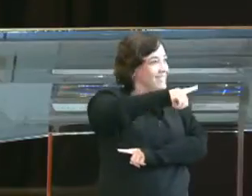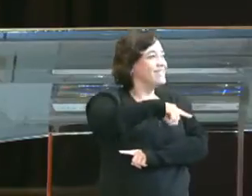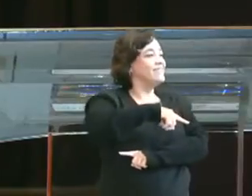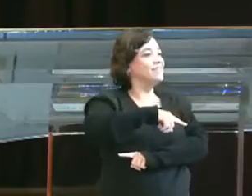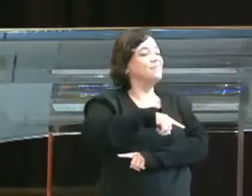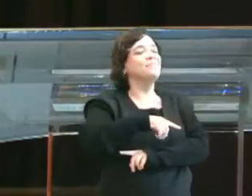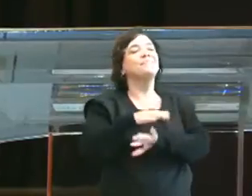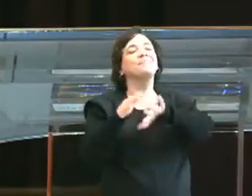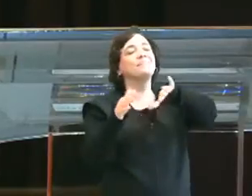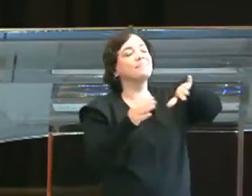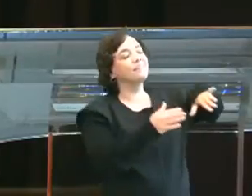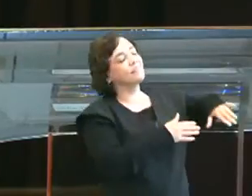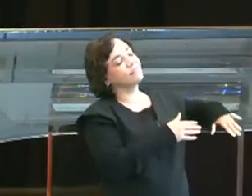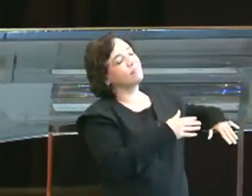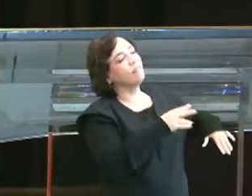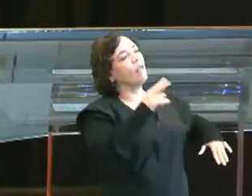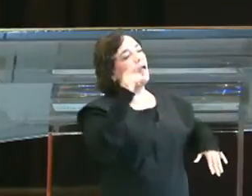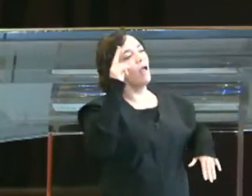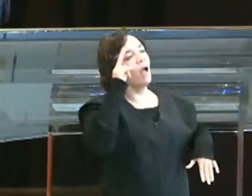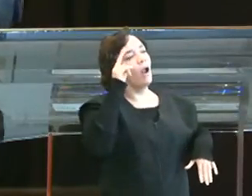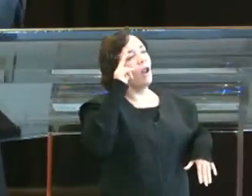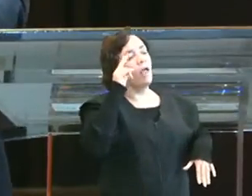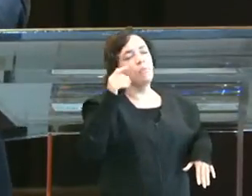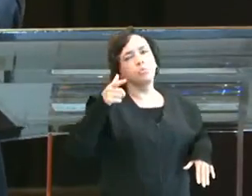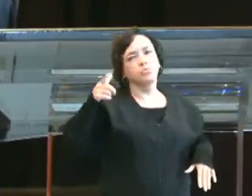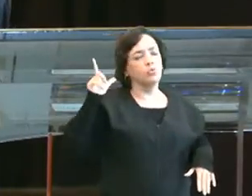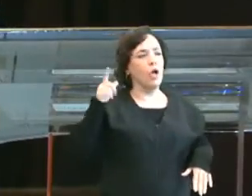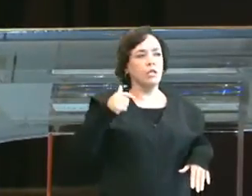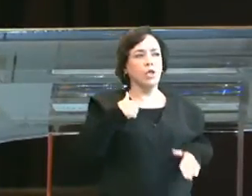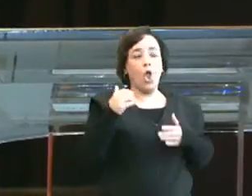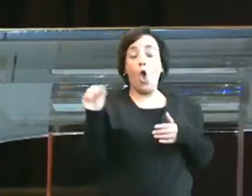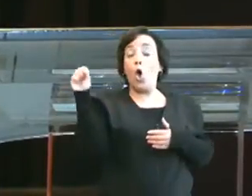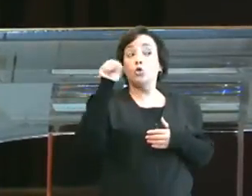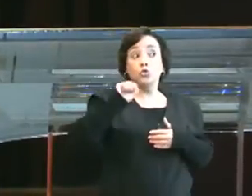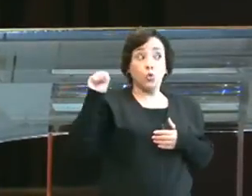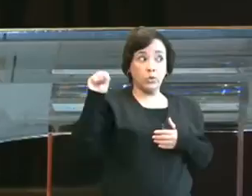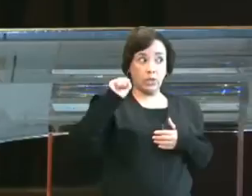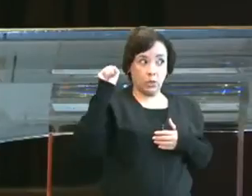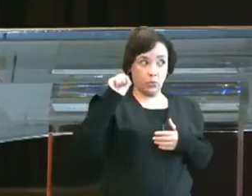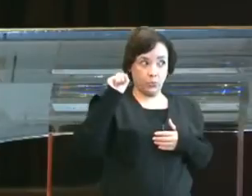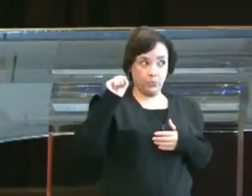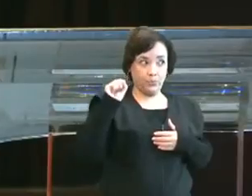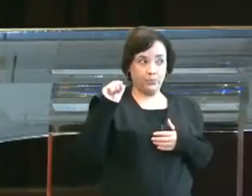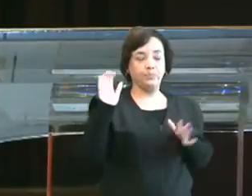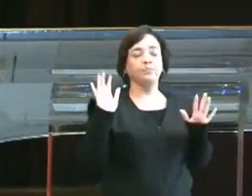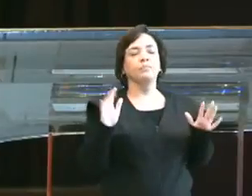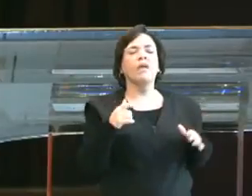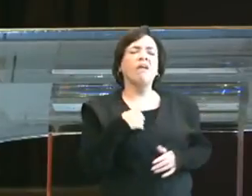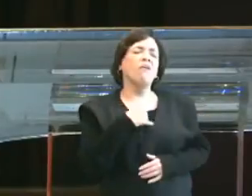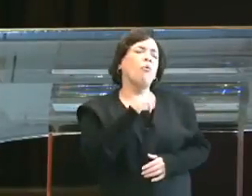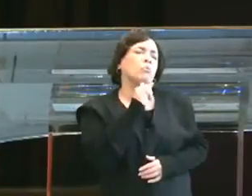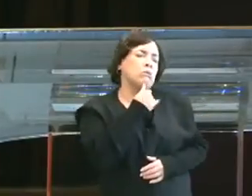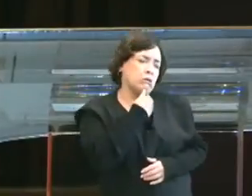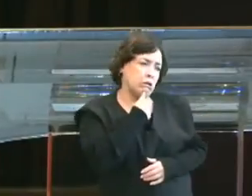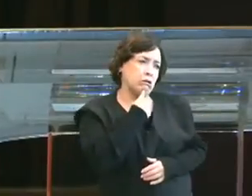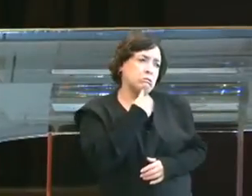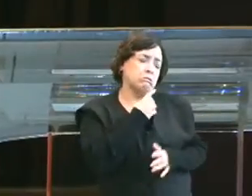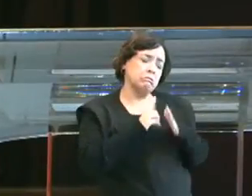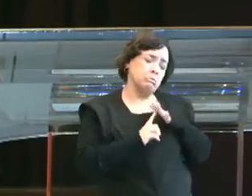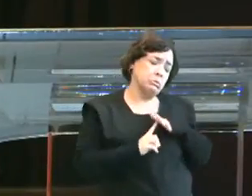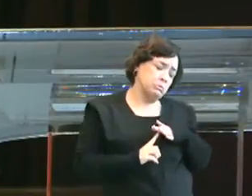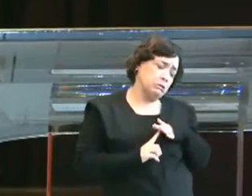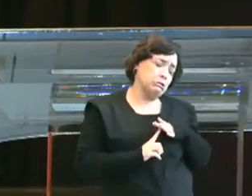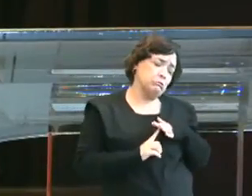Eu lembro bem, eu não tinha casado ainda e fiquei muito triste,